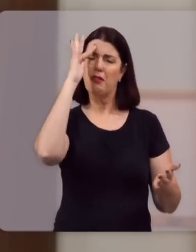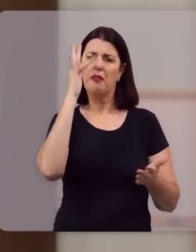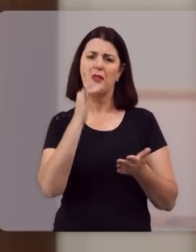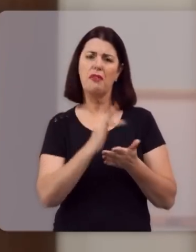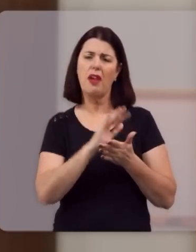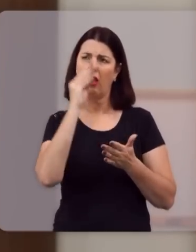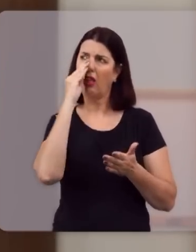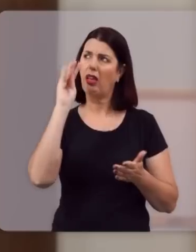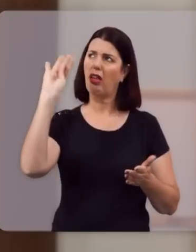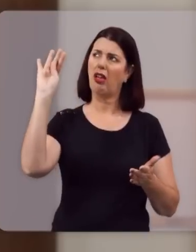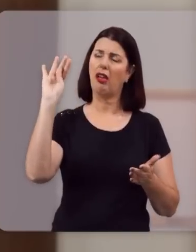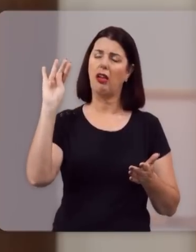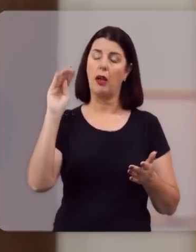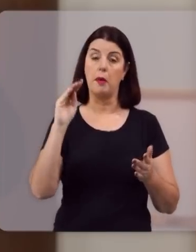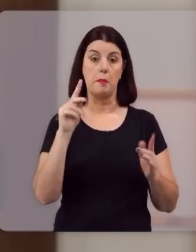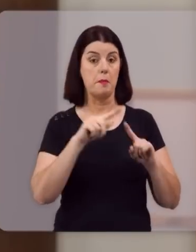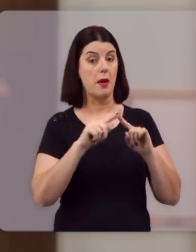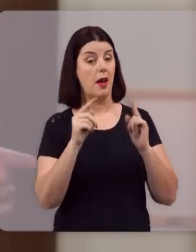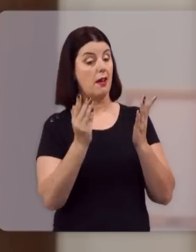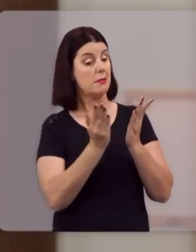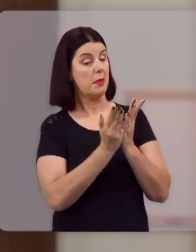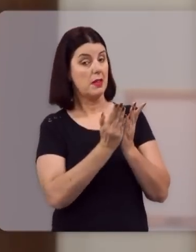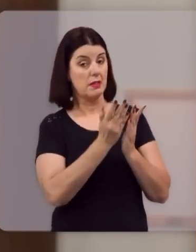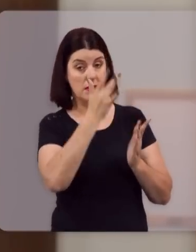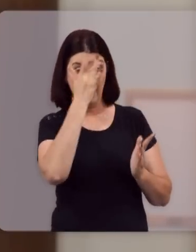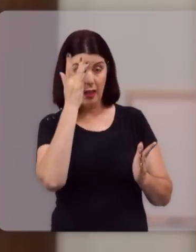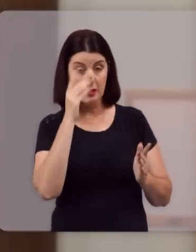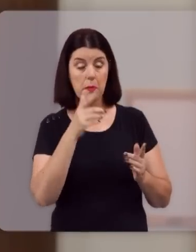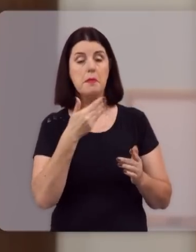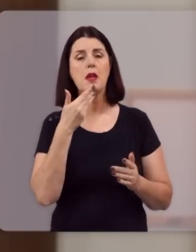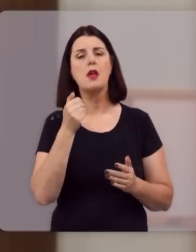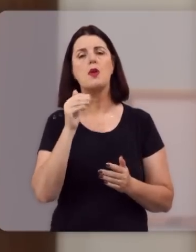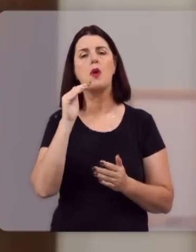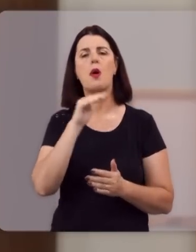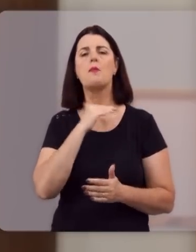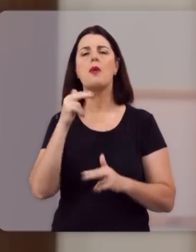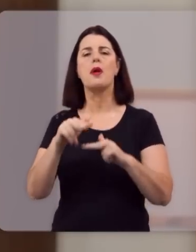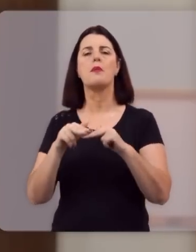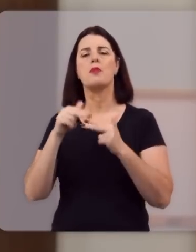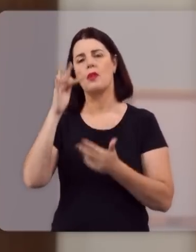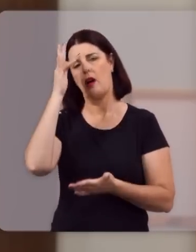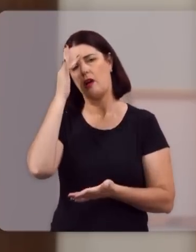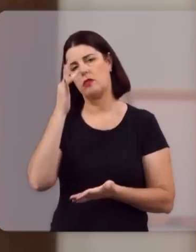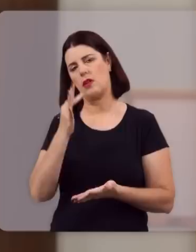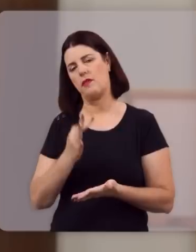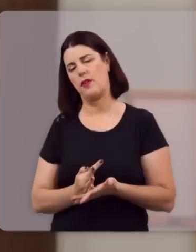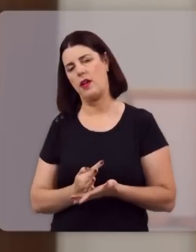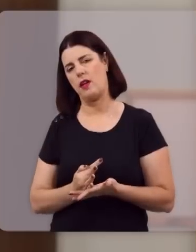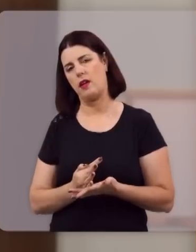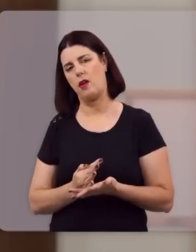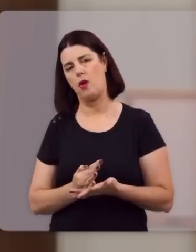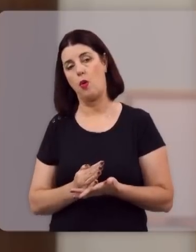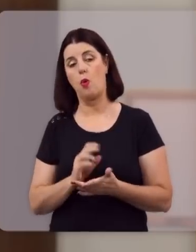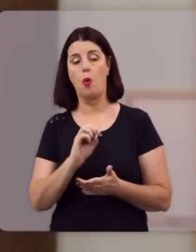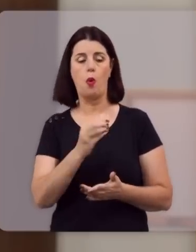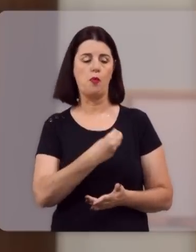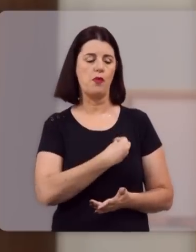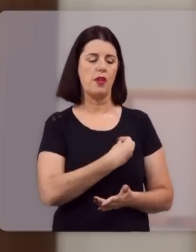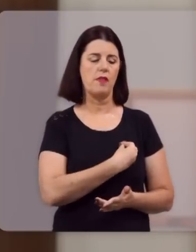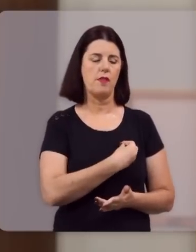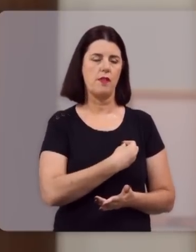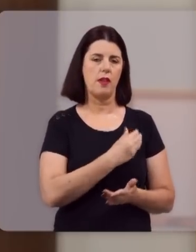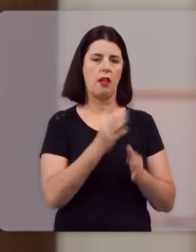fé. Mas o cristão, ele prefere morrer pela fé do que morrer abandonando a fé, ou viver abandonando a